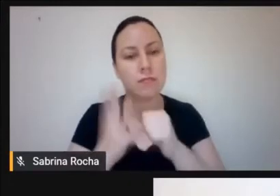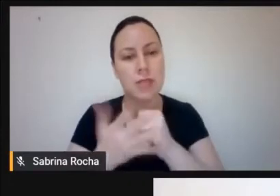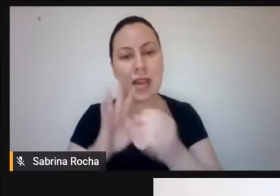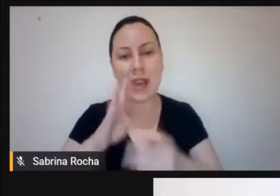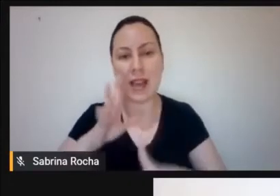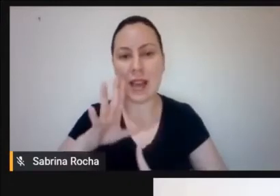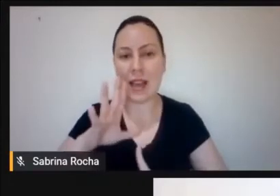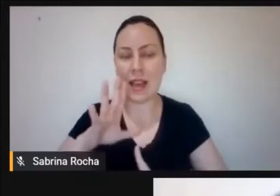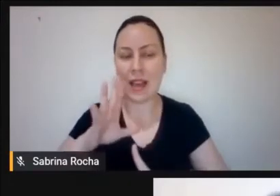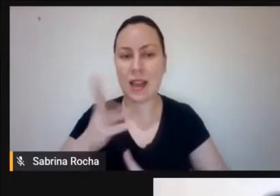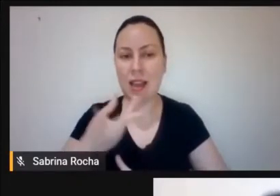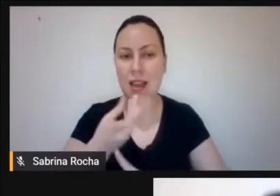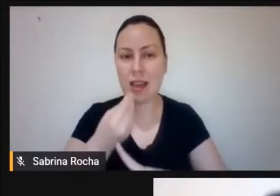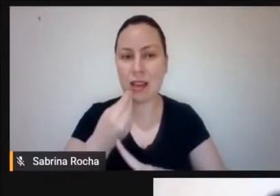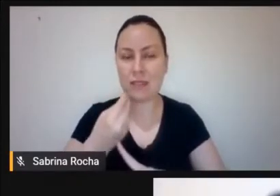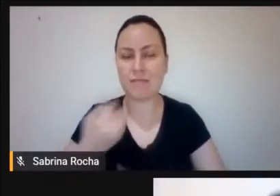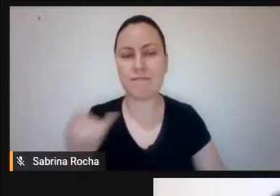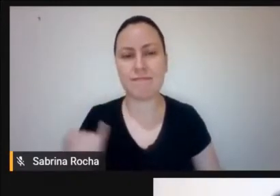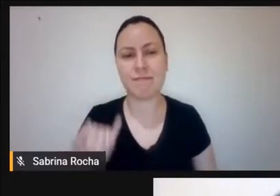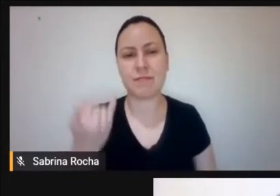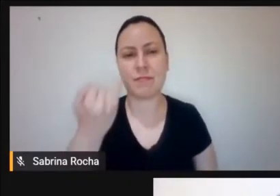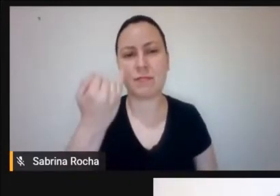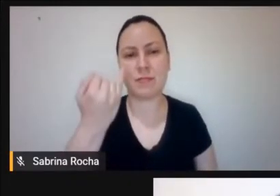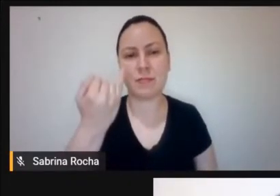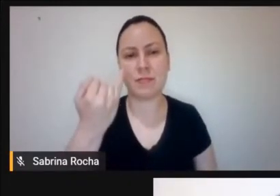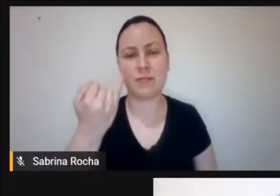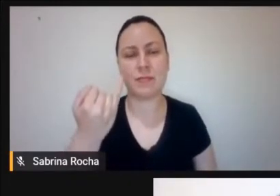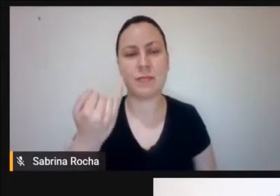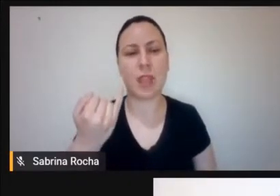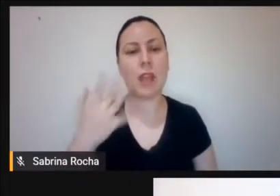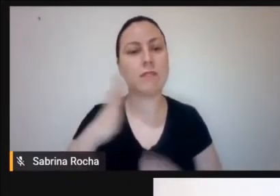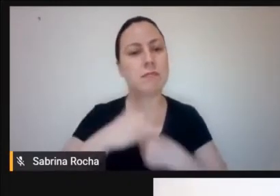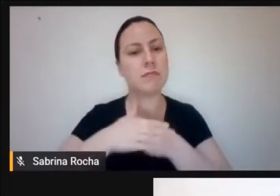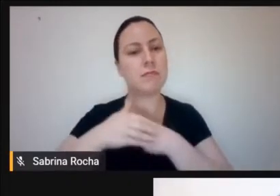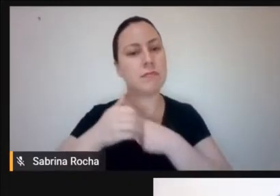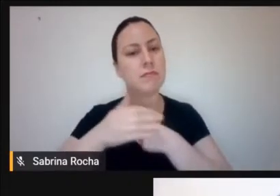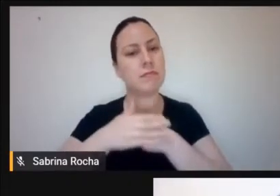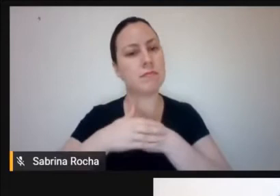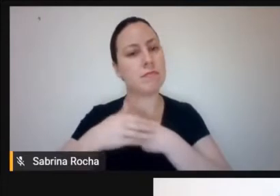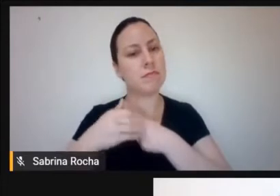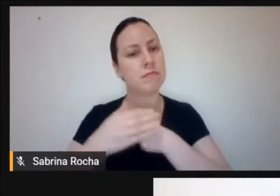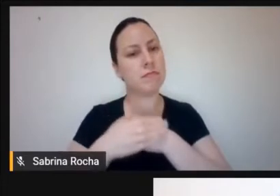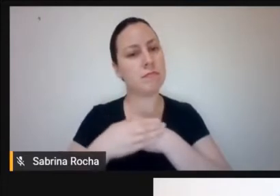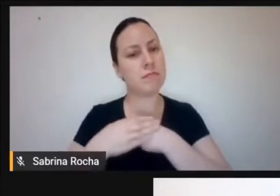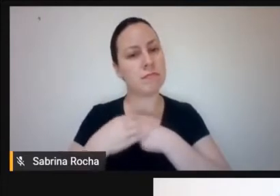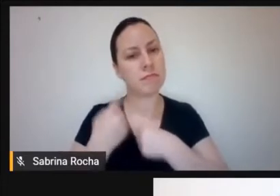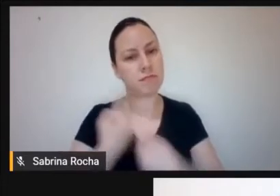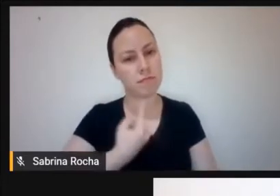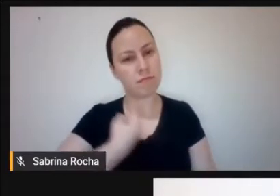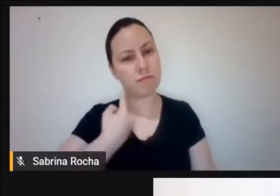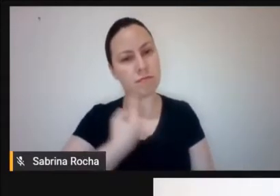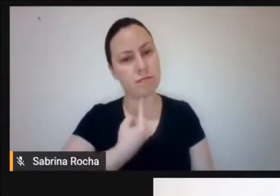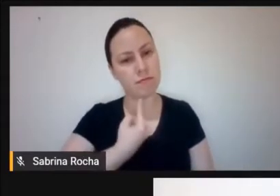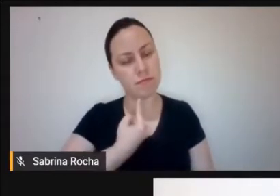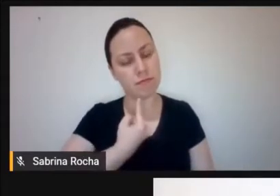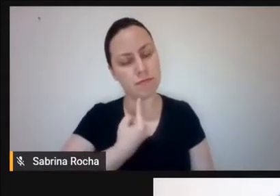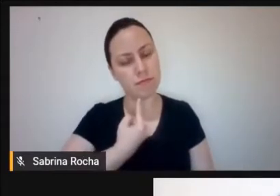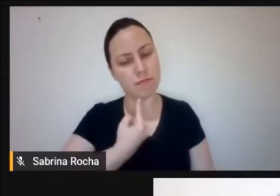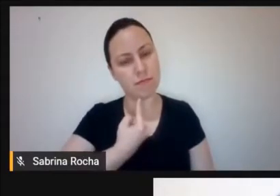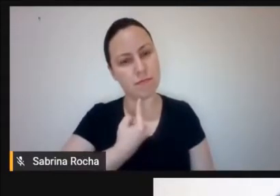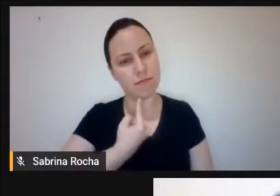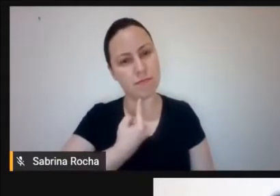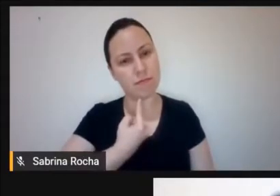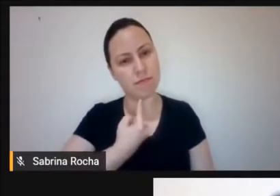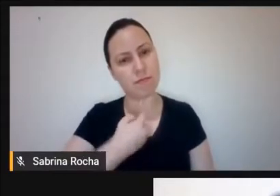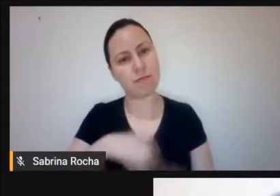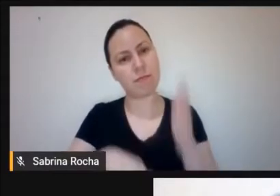função essencial, que é de confortar as pessoas que estão em isolamento nos seus